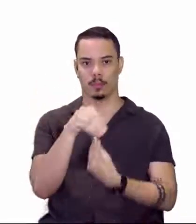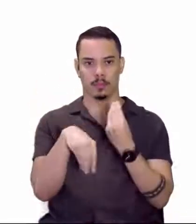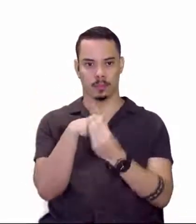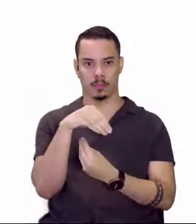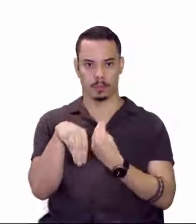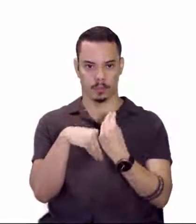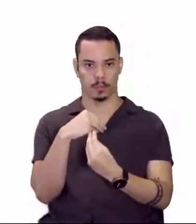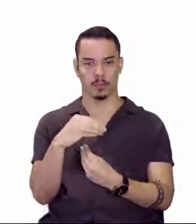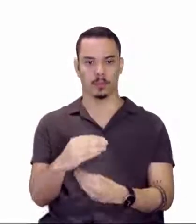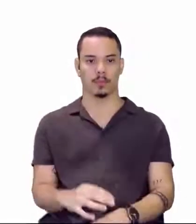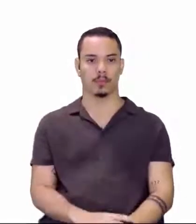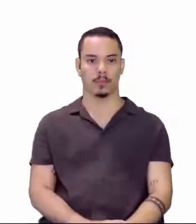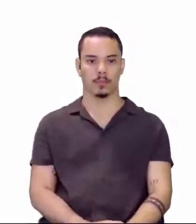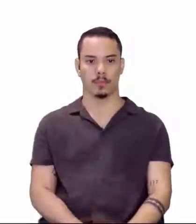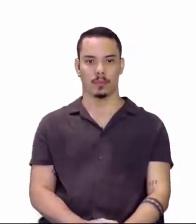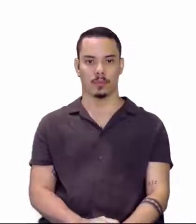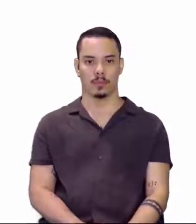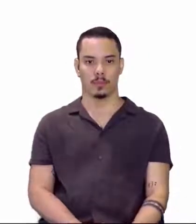zinco.